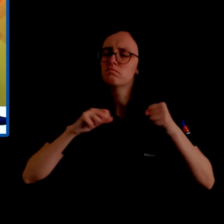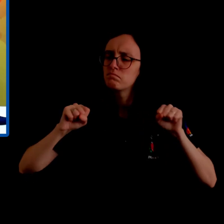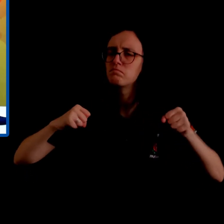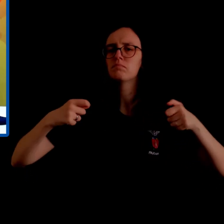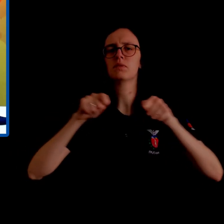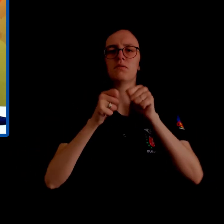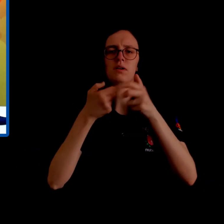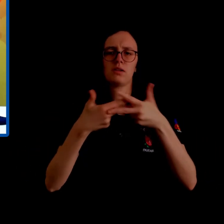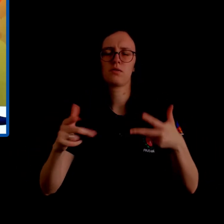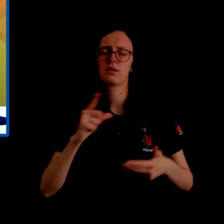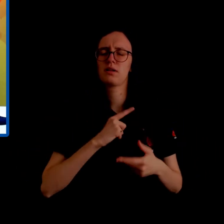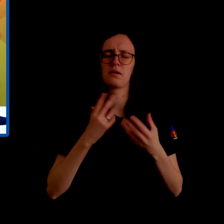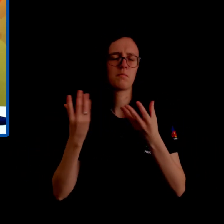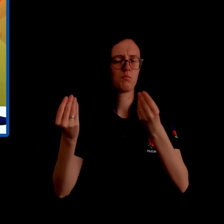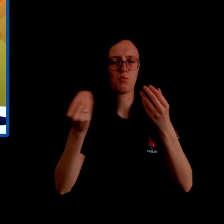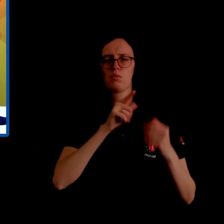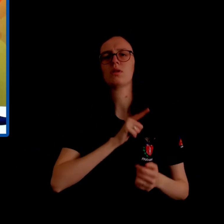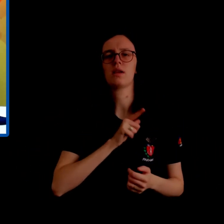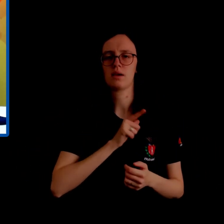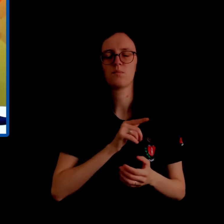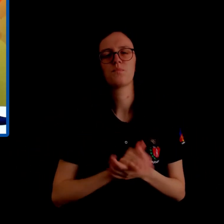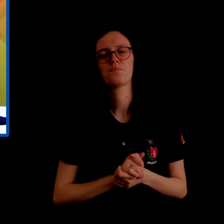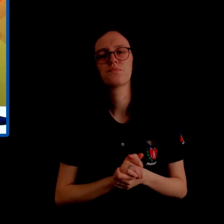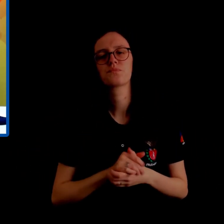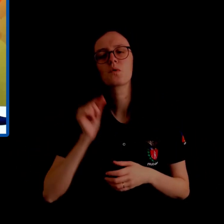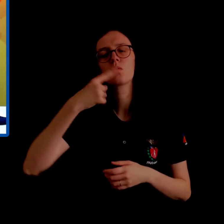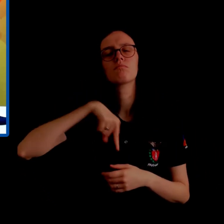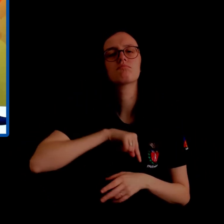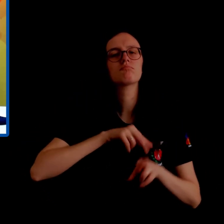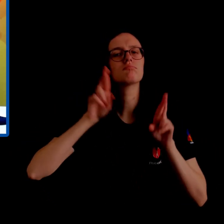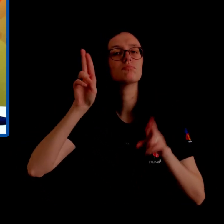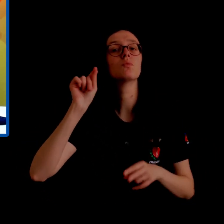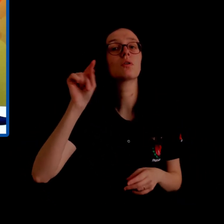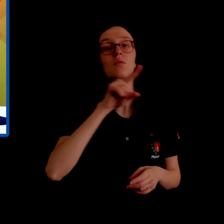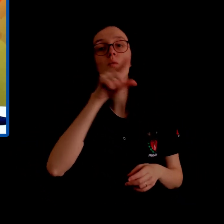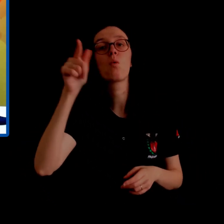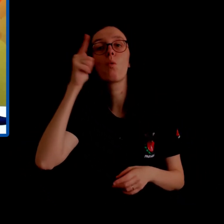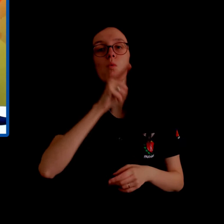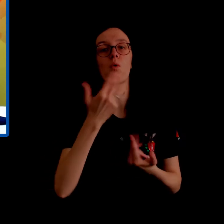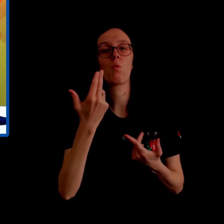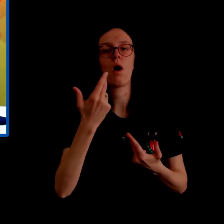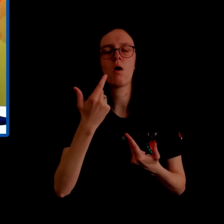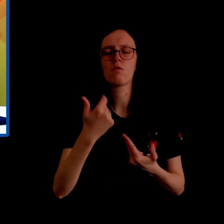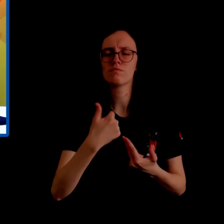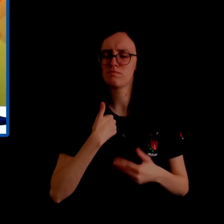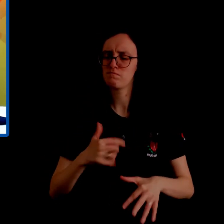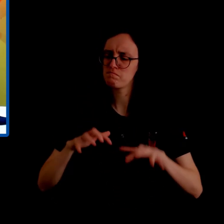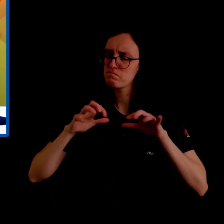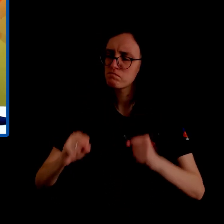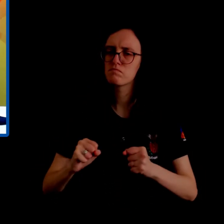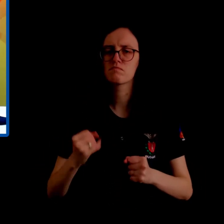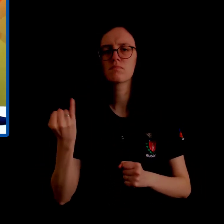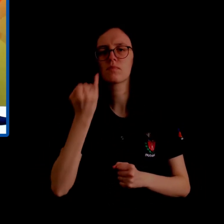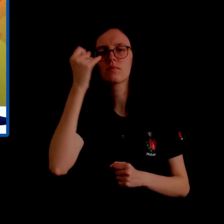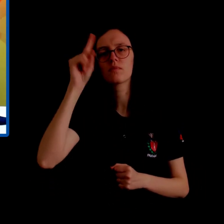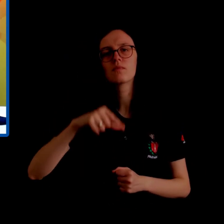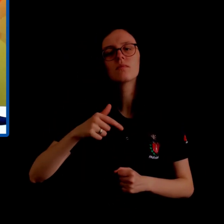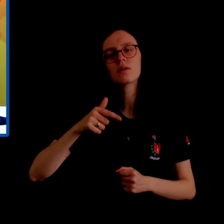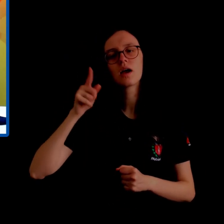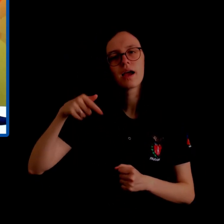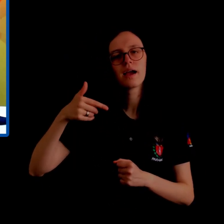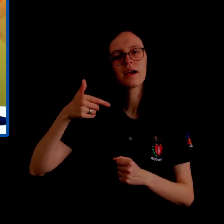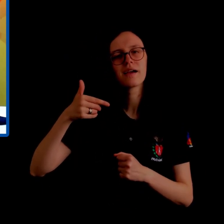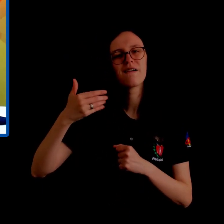fazer né? acontecer. Então, o que a gente espera? Que você se aproprie disso e consiga, através desses canais